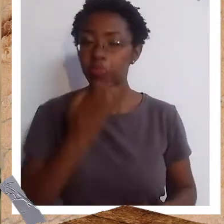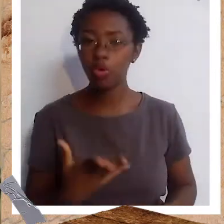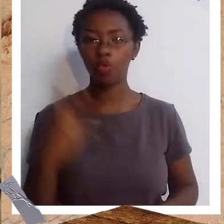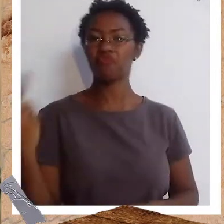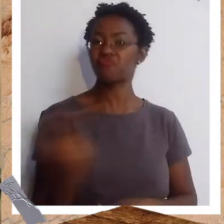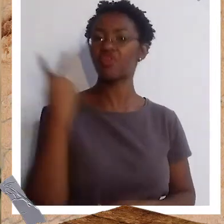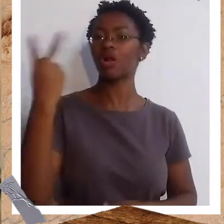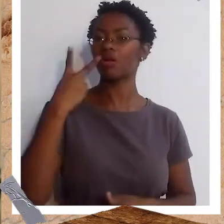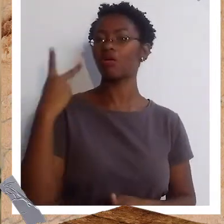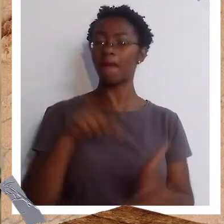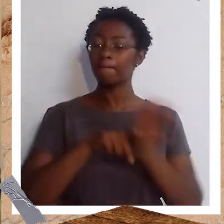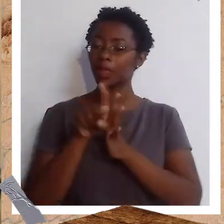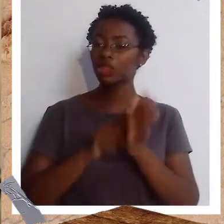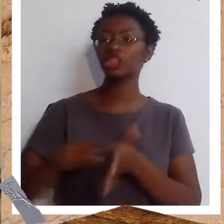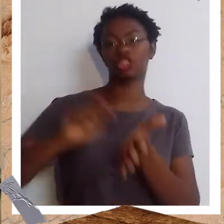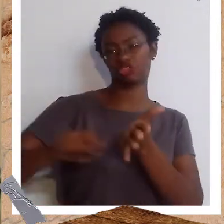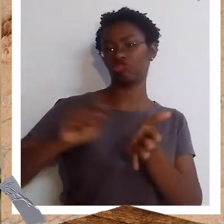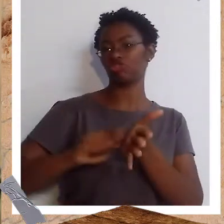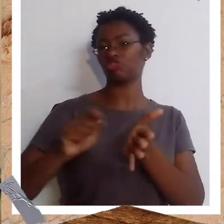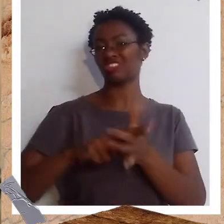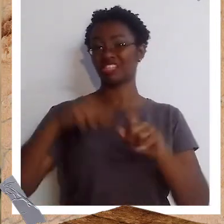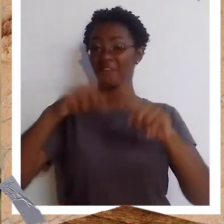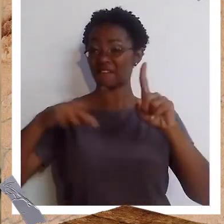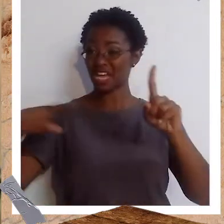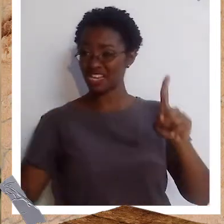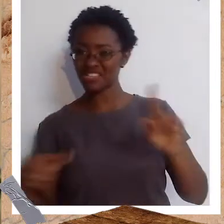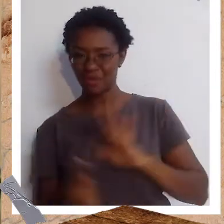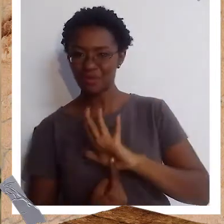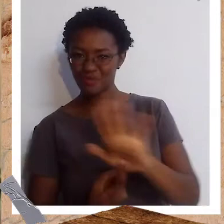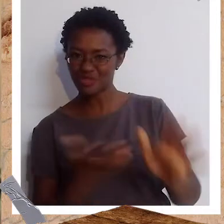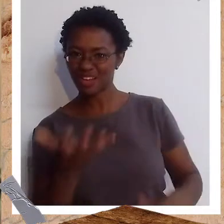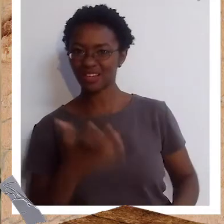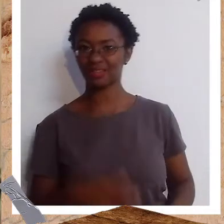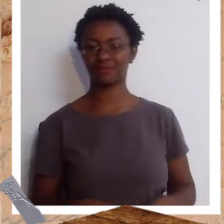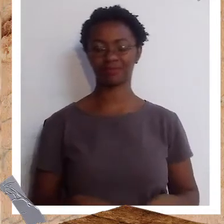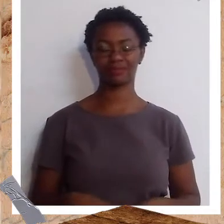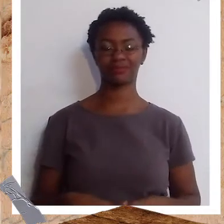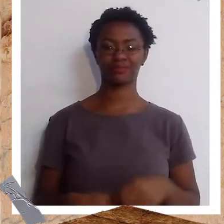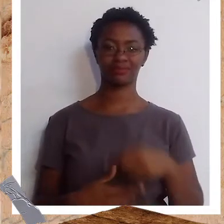de pesquisa, de escrita. São essas variações que nos interessam.